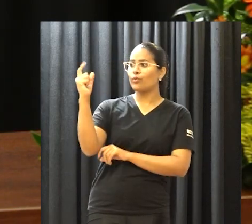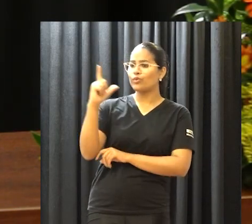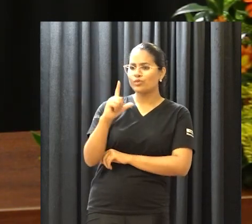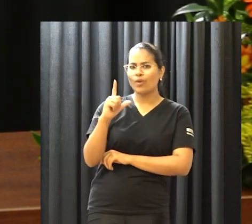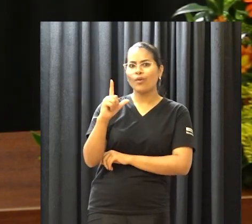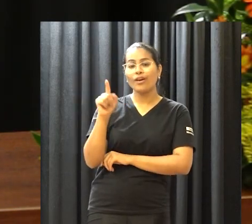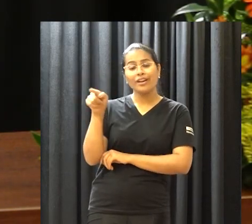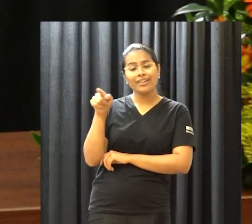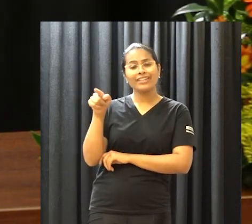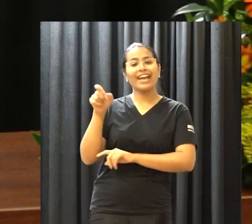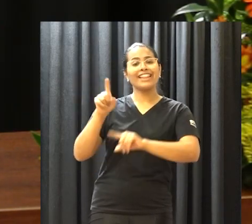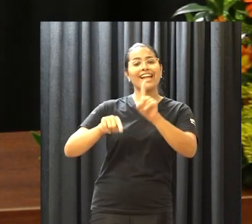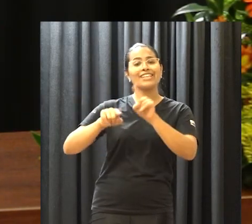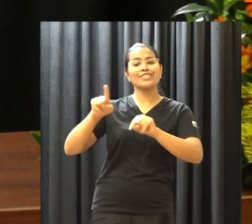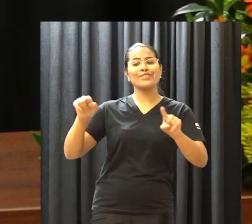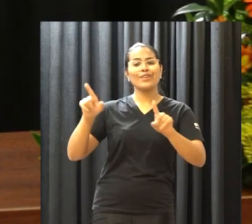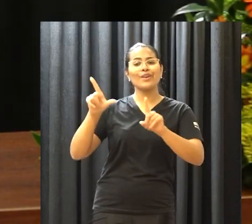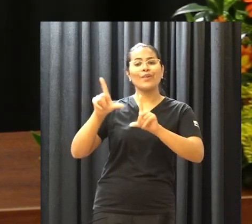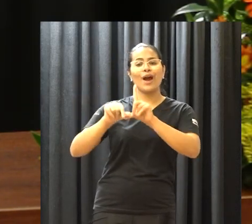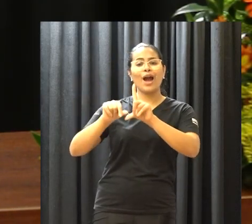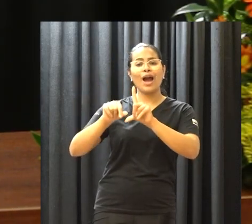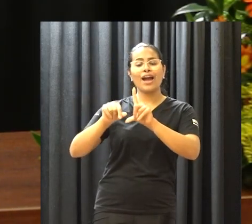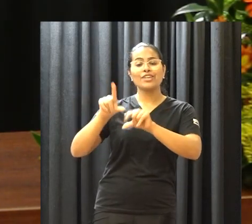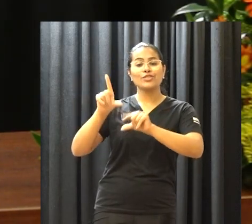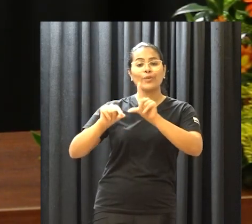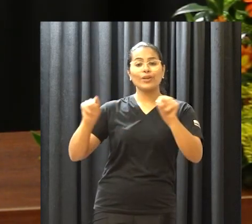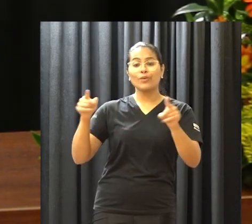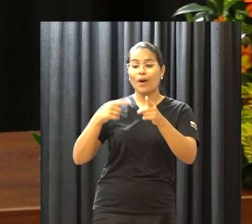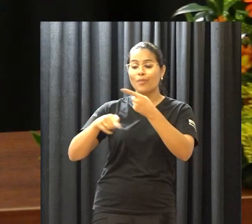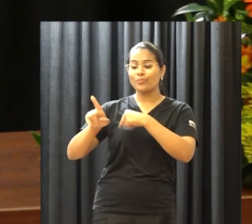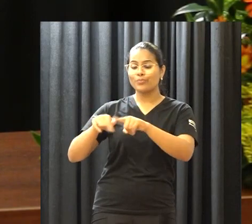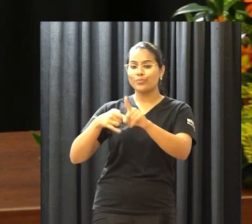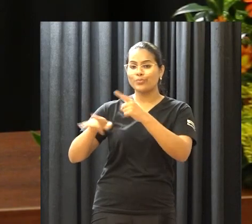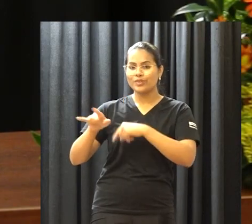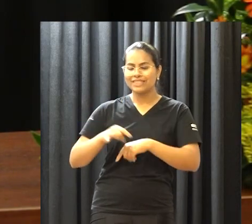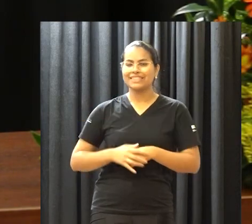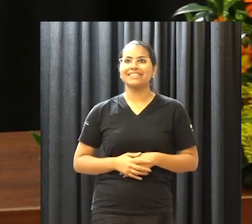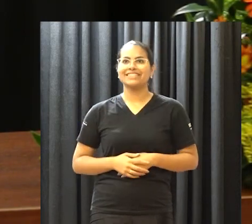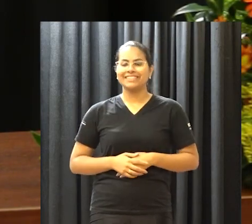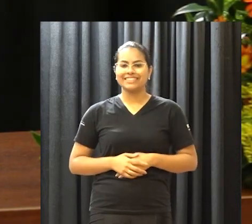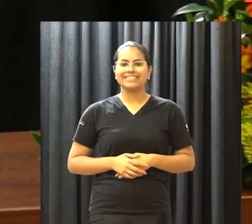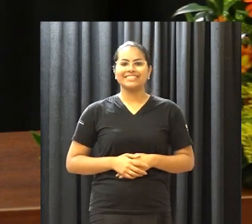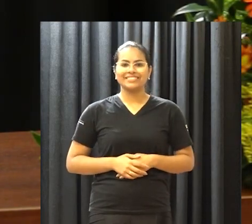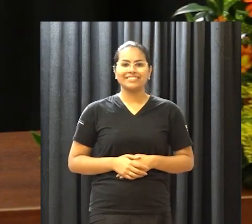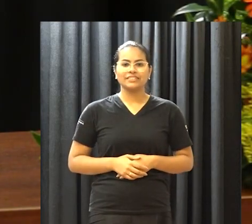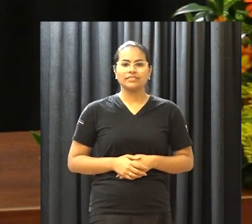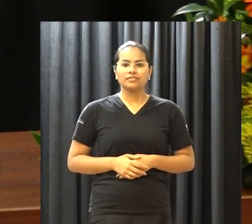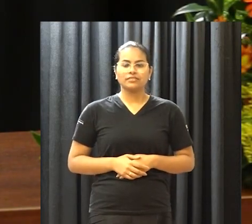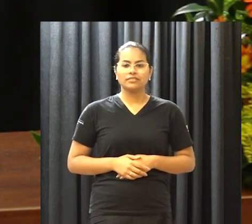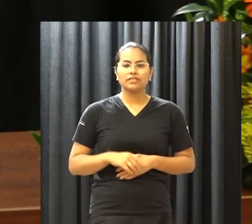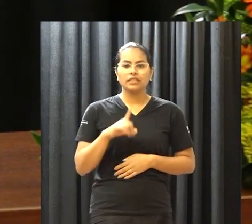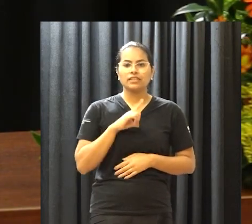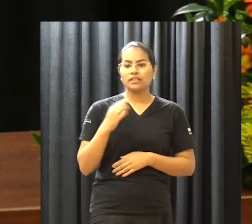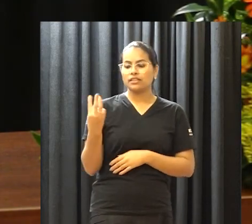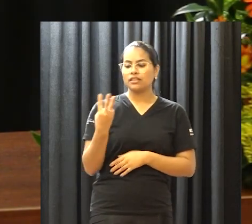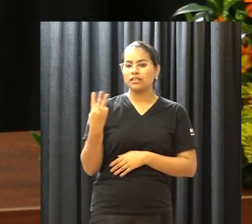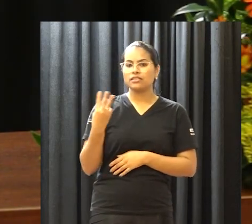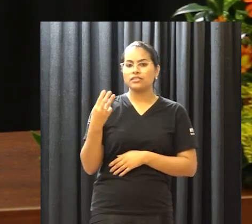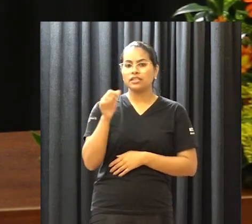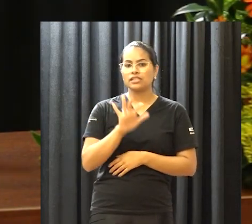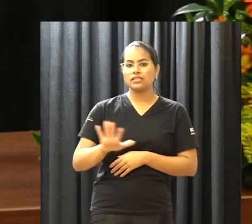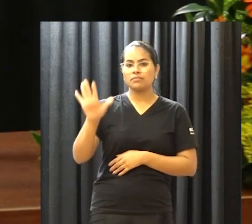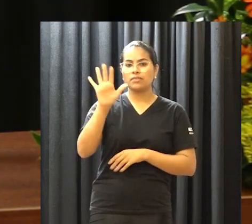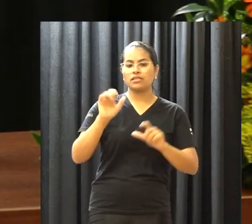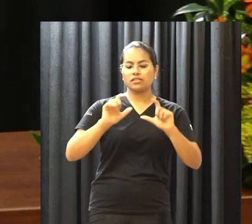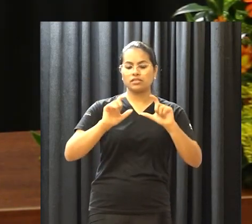música que ela escolheu. Em seguida, aquela linha que diz o tempo em que a música está tocando e três imagens embaixo, a que